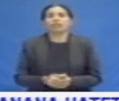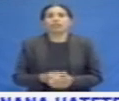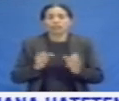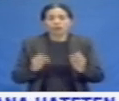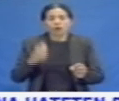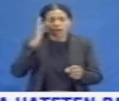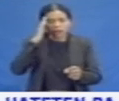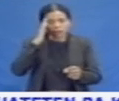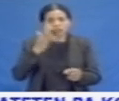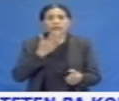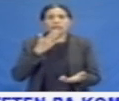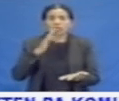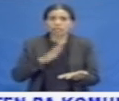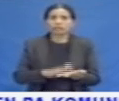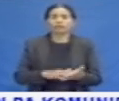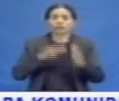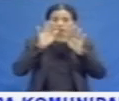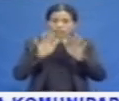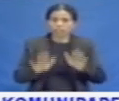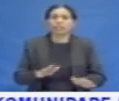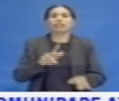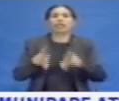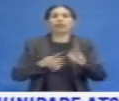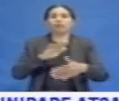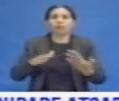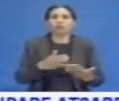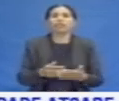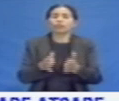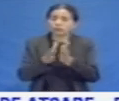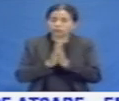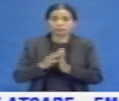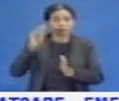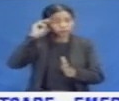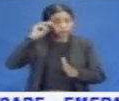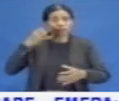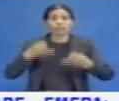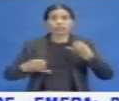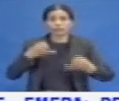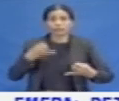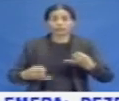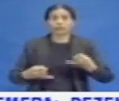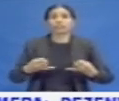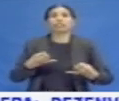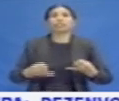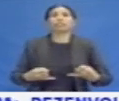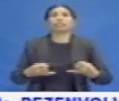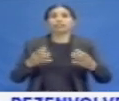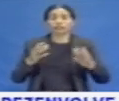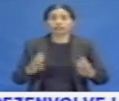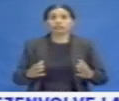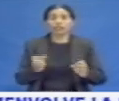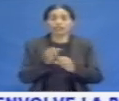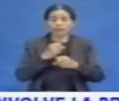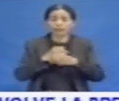pensamento dictator, hodi hanehan inia povo rase. Husu ba Ministério Justiça, no Ministério Relevante sira, atu produz